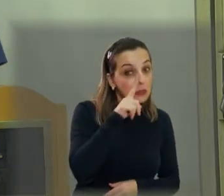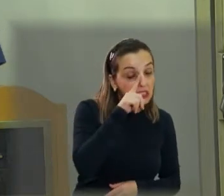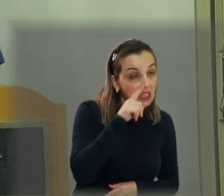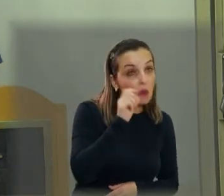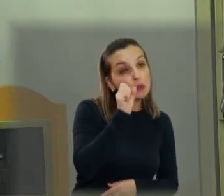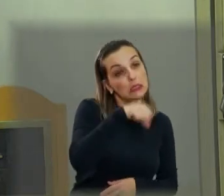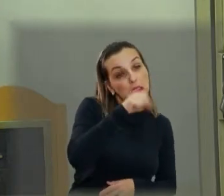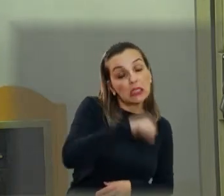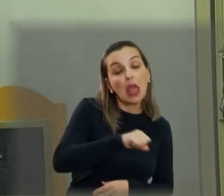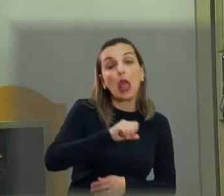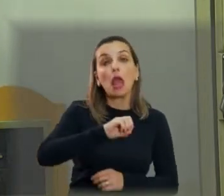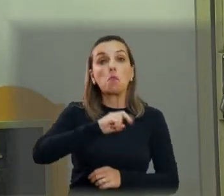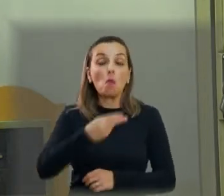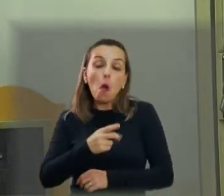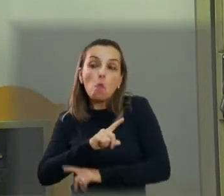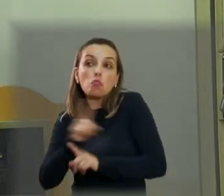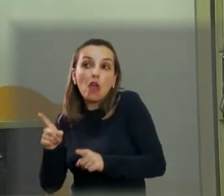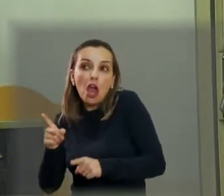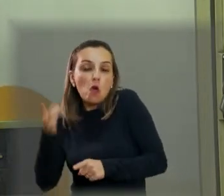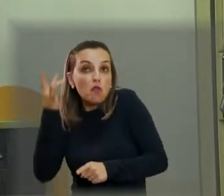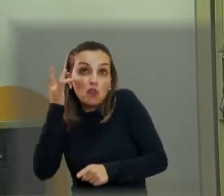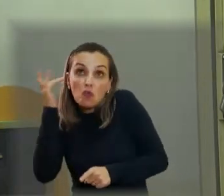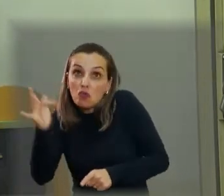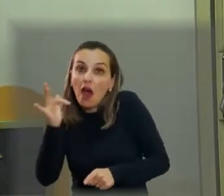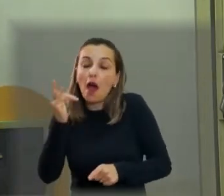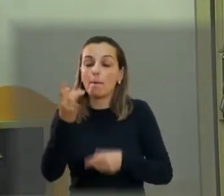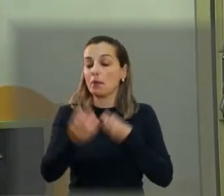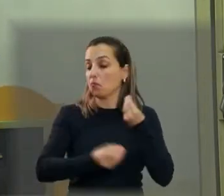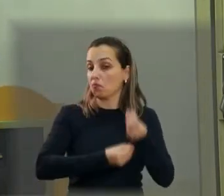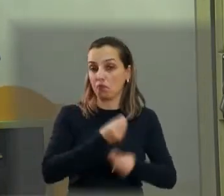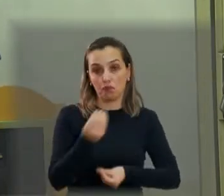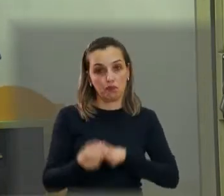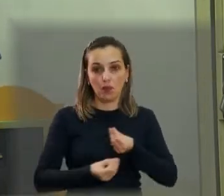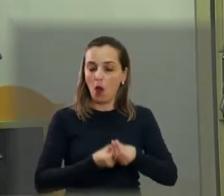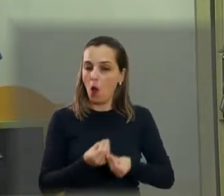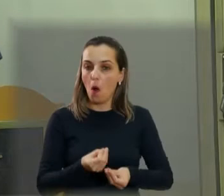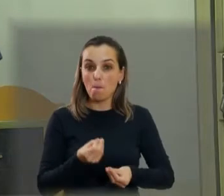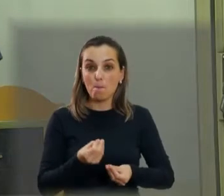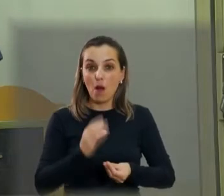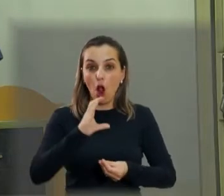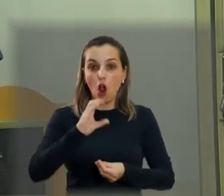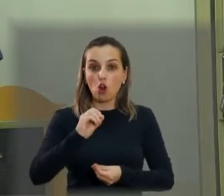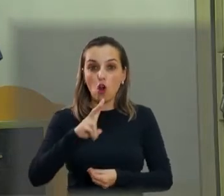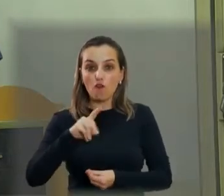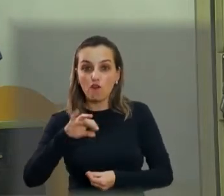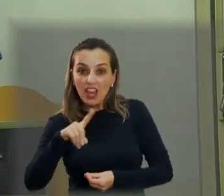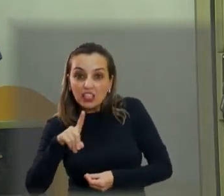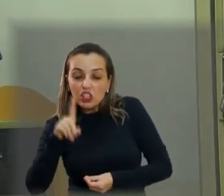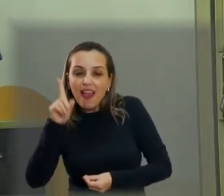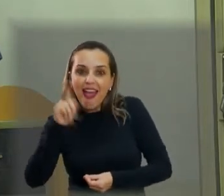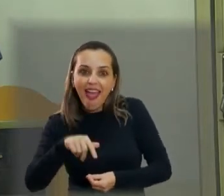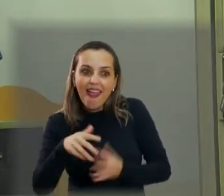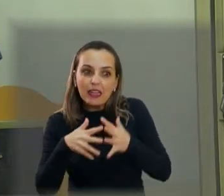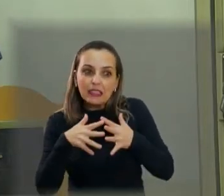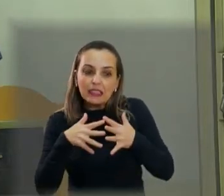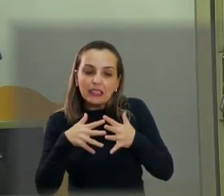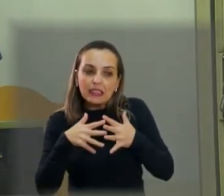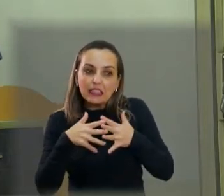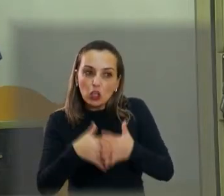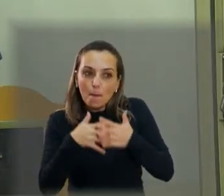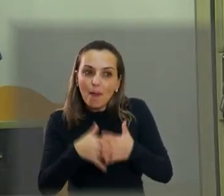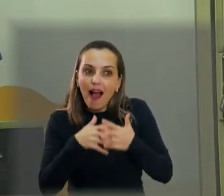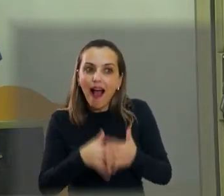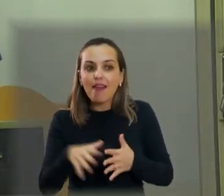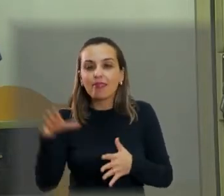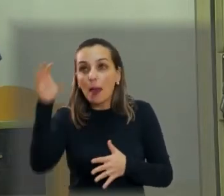não. Eu já falei que a gente não sabe ainda muito sobre a doença, porque muito se aprendeu e muito ainda a gente tem que